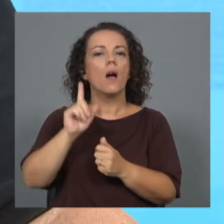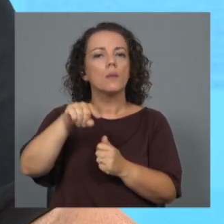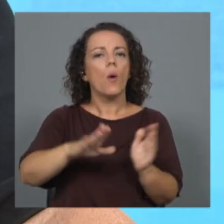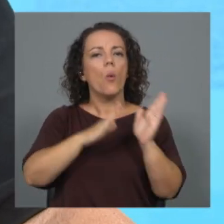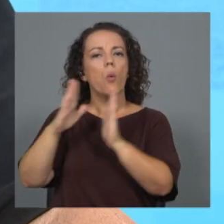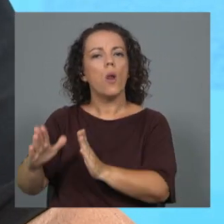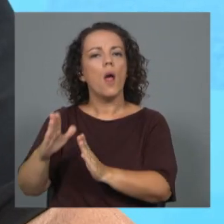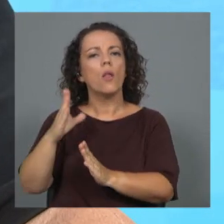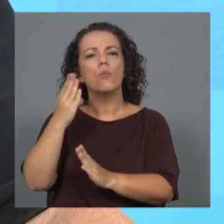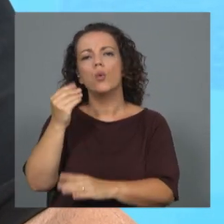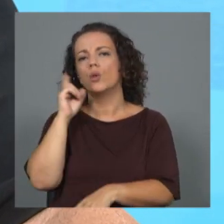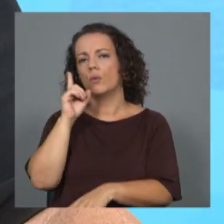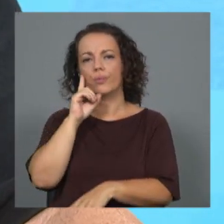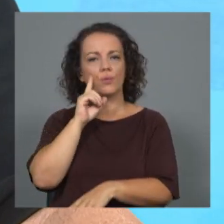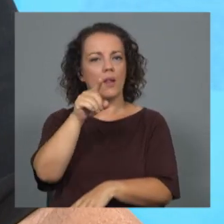introdução que o Henrique estava a fazer.